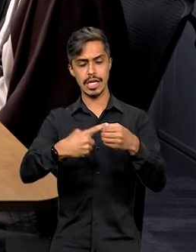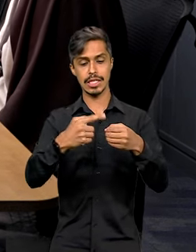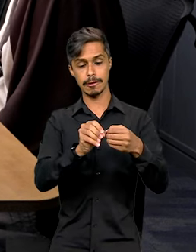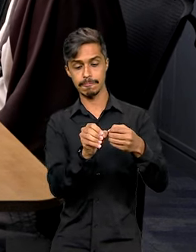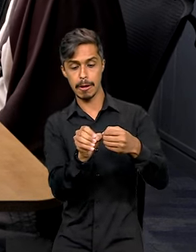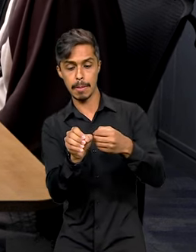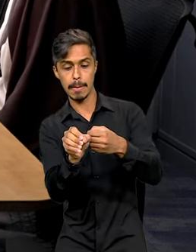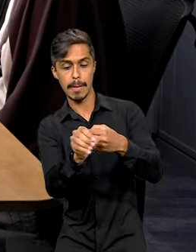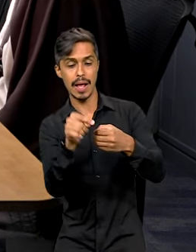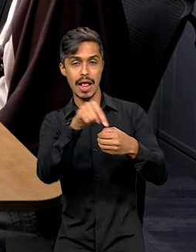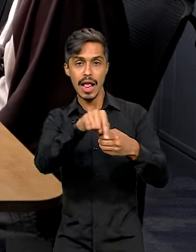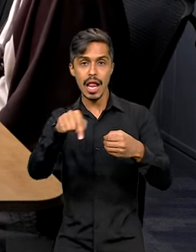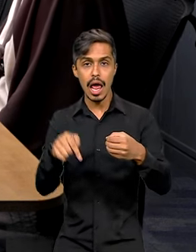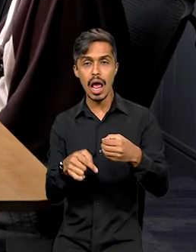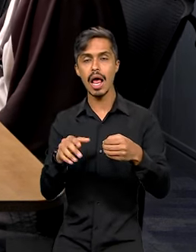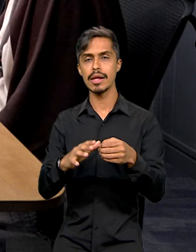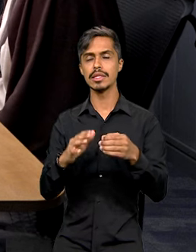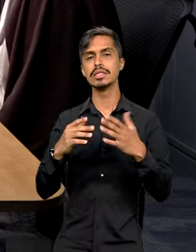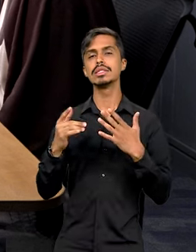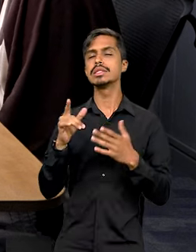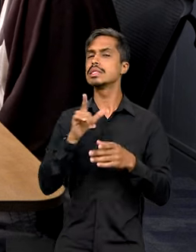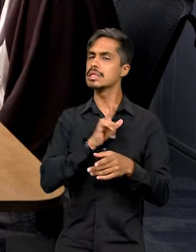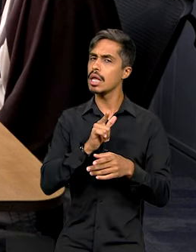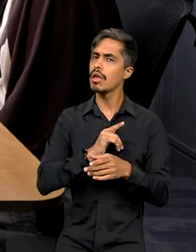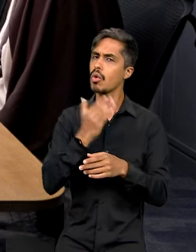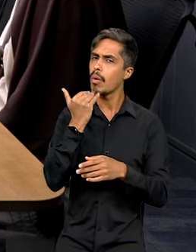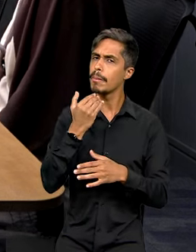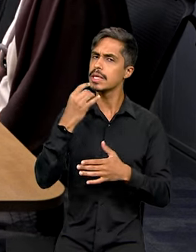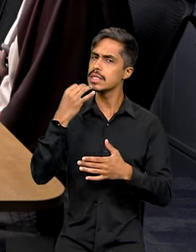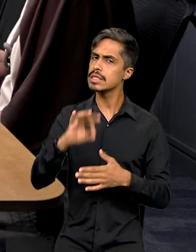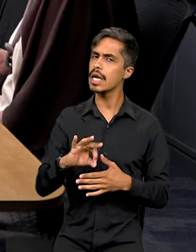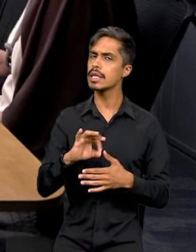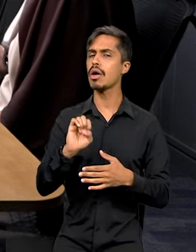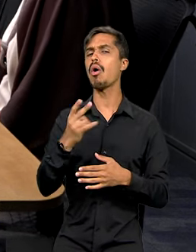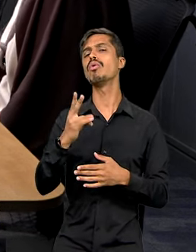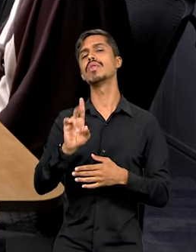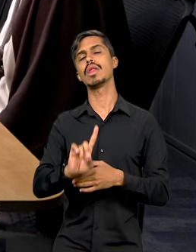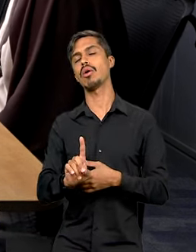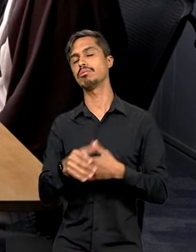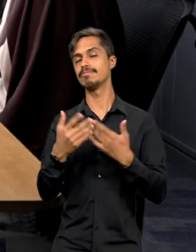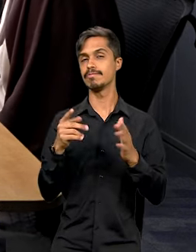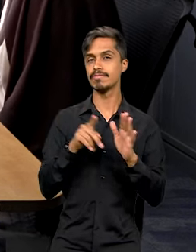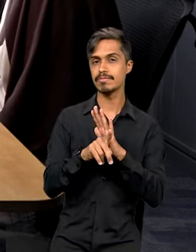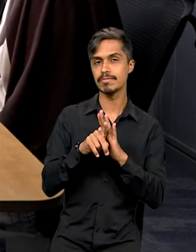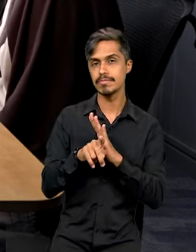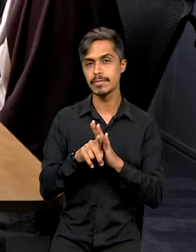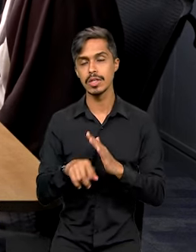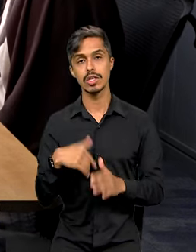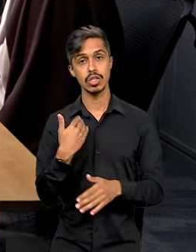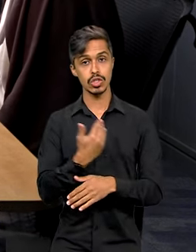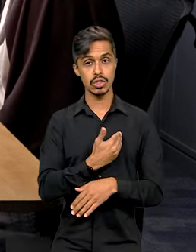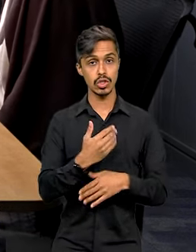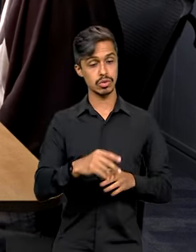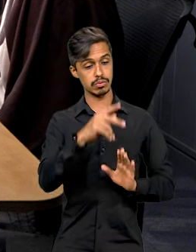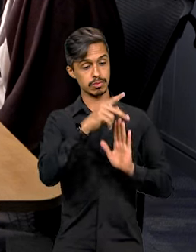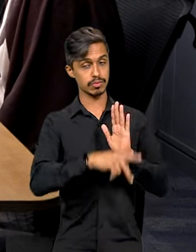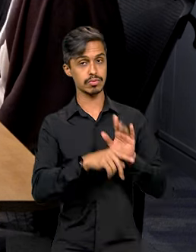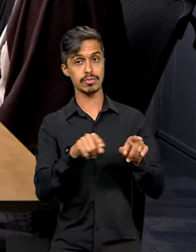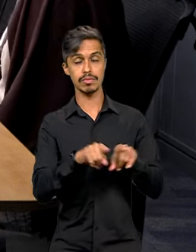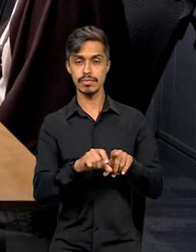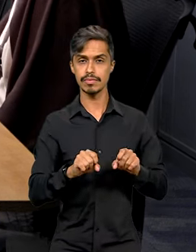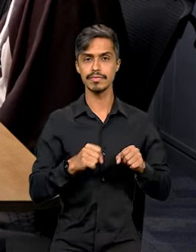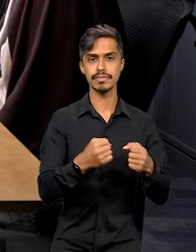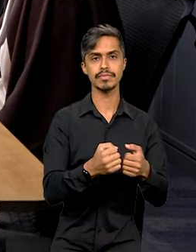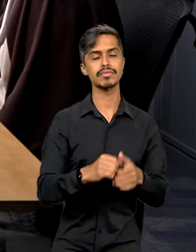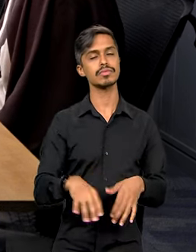periferias dessas grandes cidades eh tenha acesso a alimentos saudáveis de forma a orientar os Nossos programas e ações